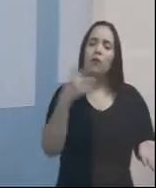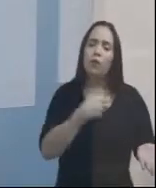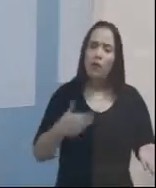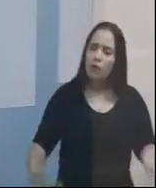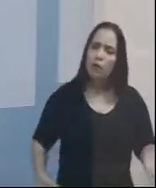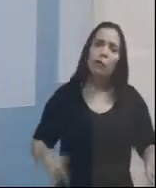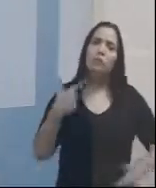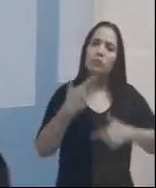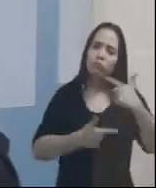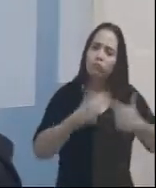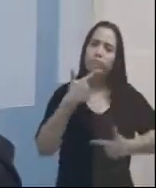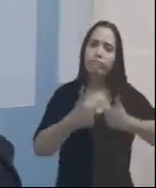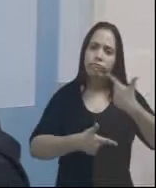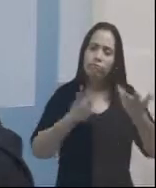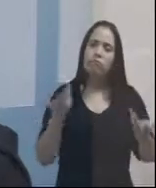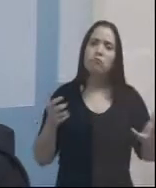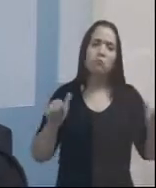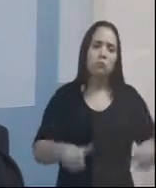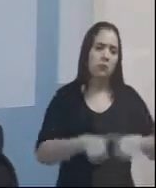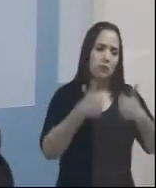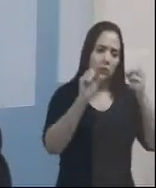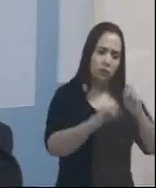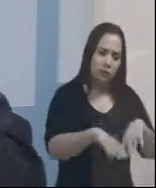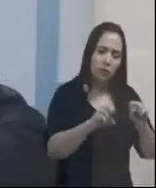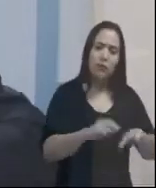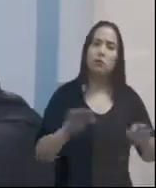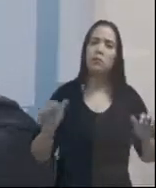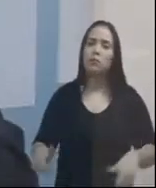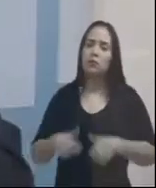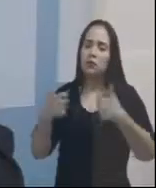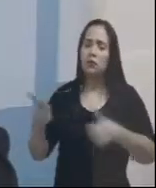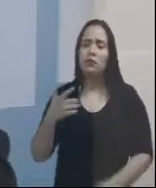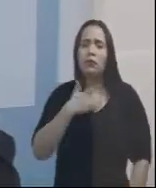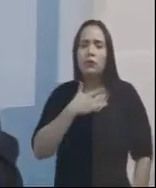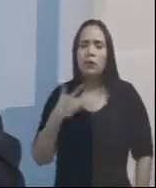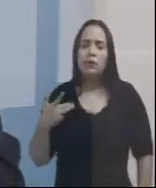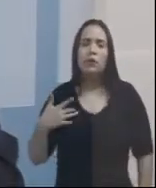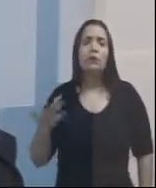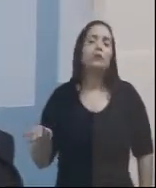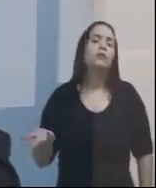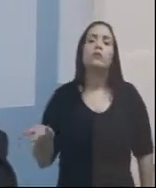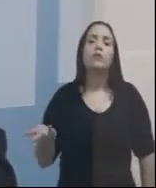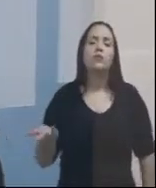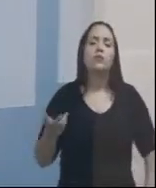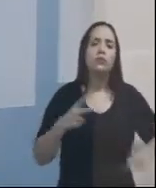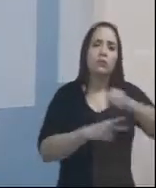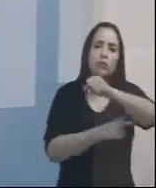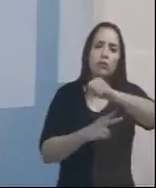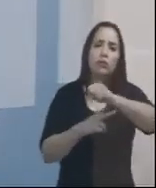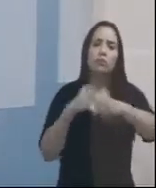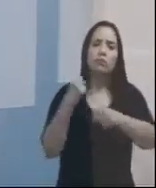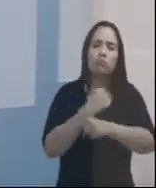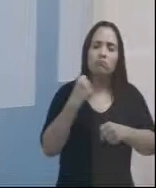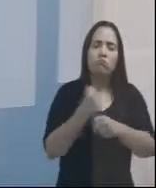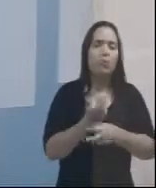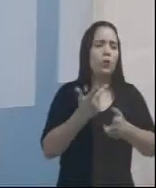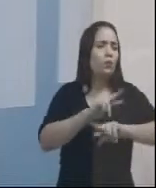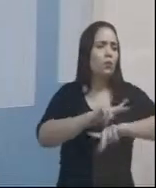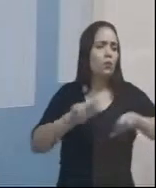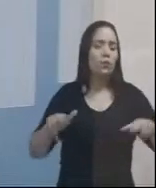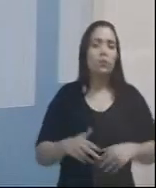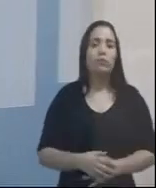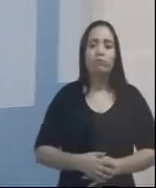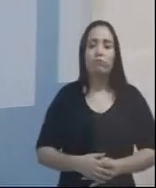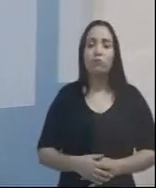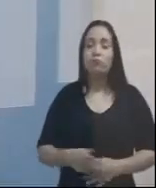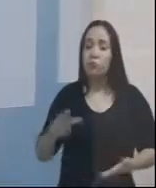de tudo. Melhorou a educação, melhorou a saúde, investiu em armamento, investiu em viatura, investiu em tudo. Deixa eu lhe dar um dado